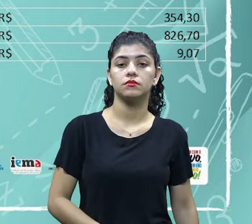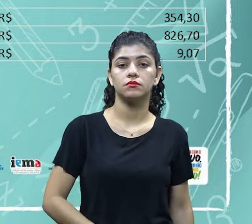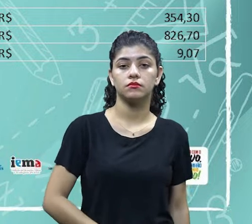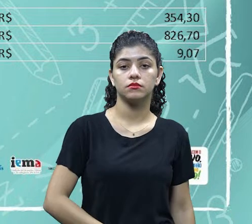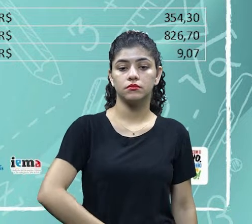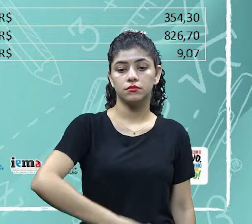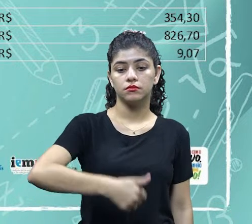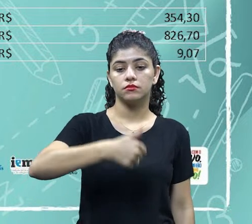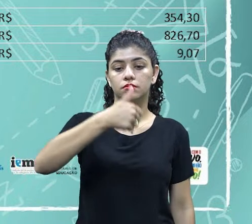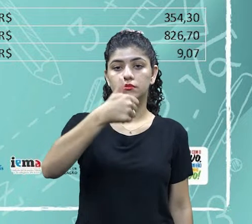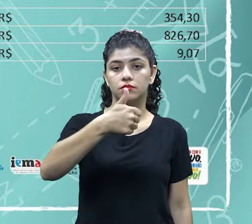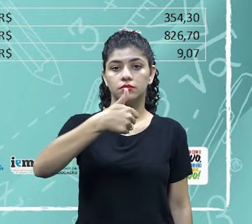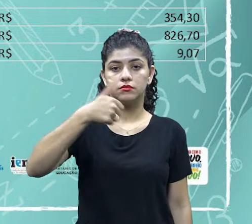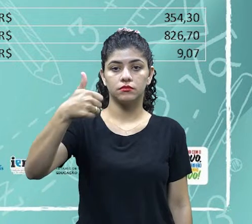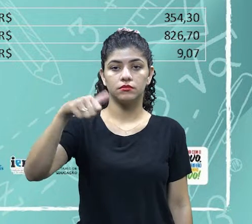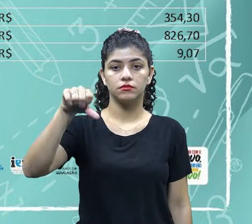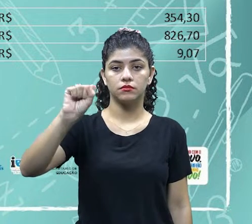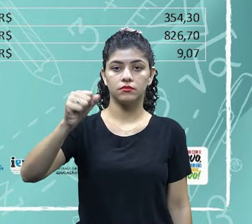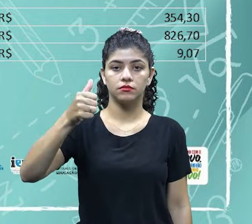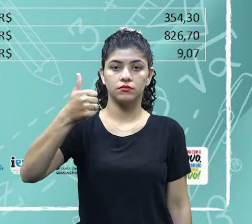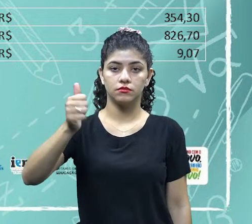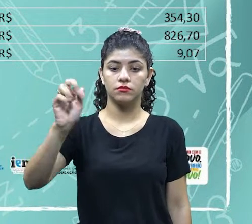lucro de R$